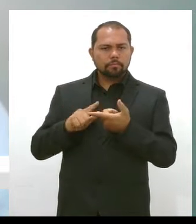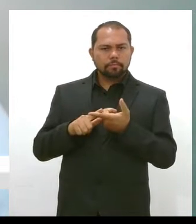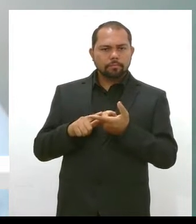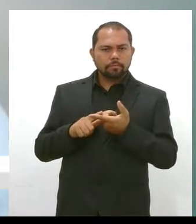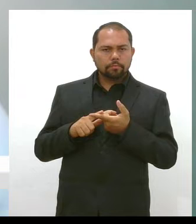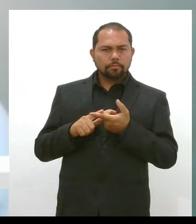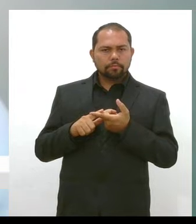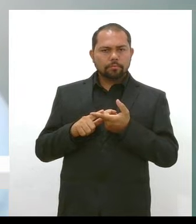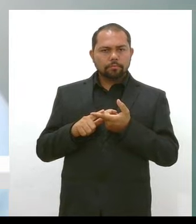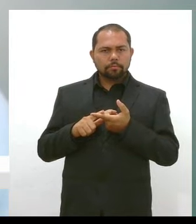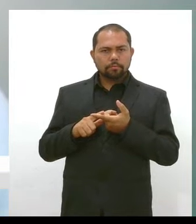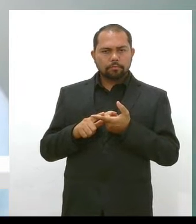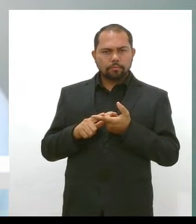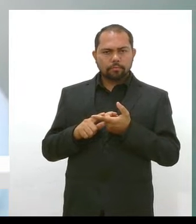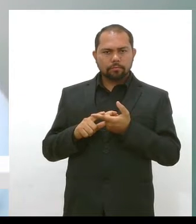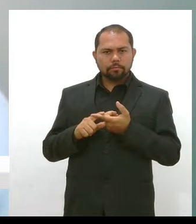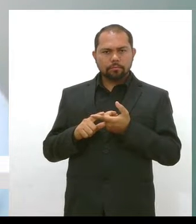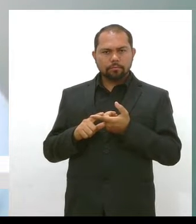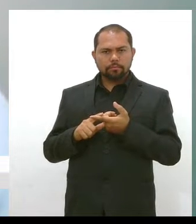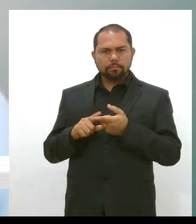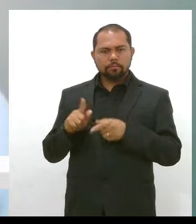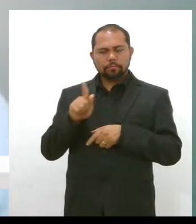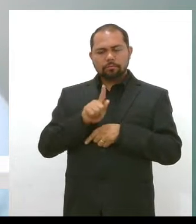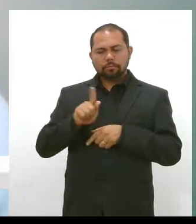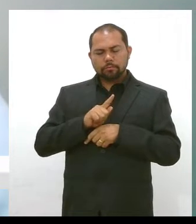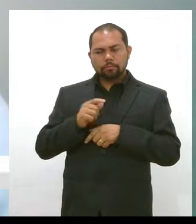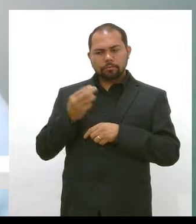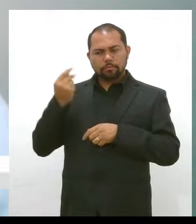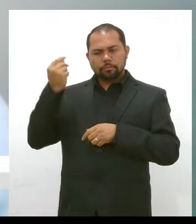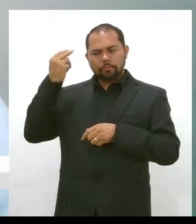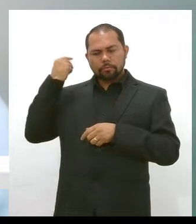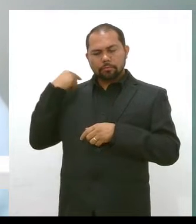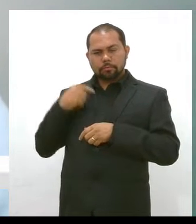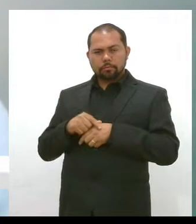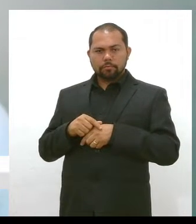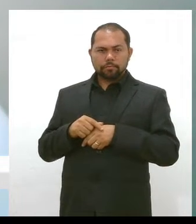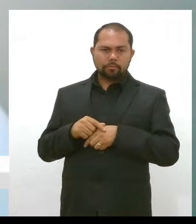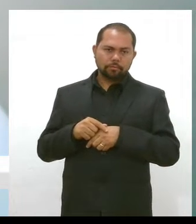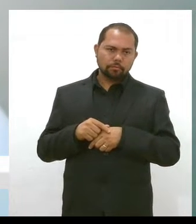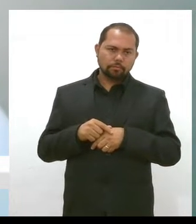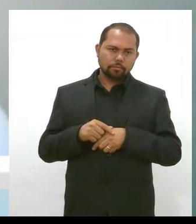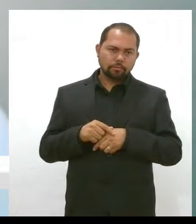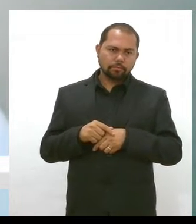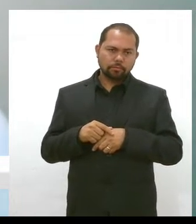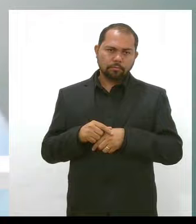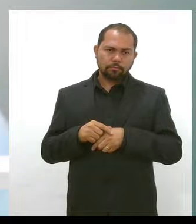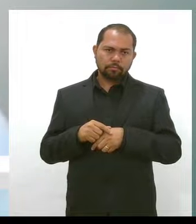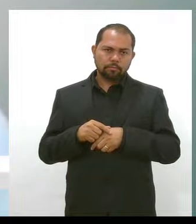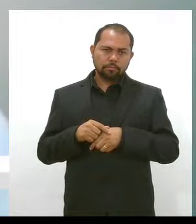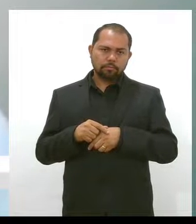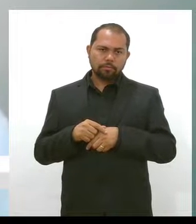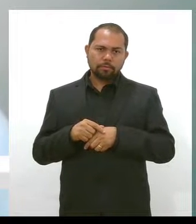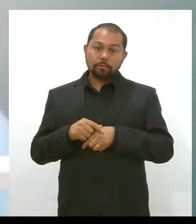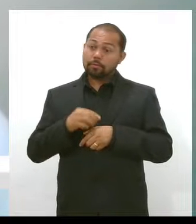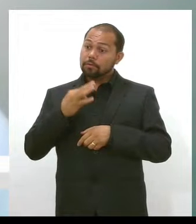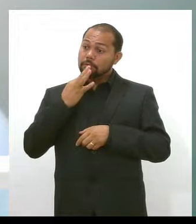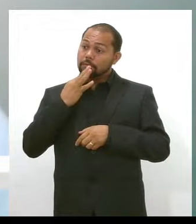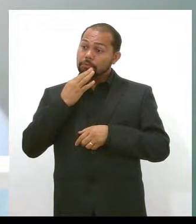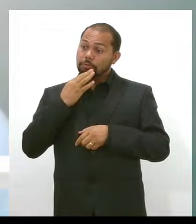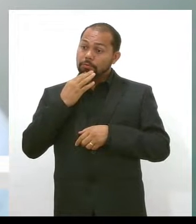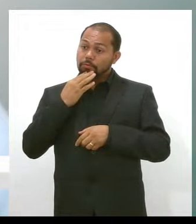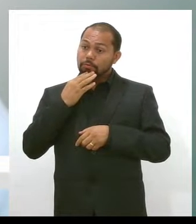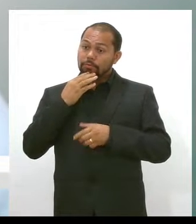gestões anteriores, era conhecido como Centro de Referência da Mulher, né?